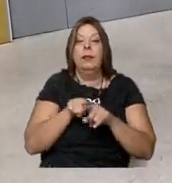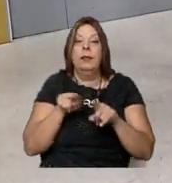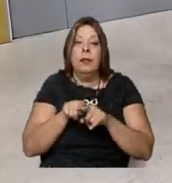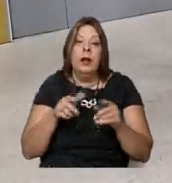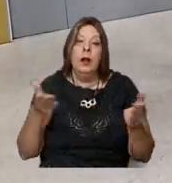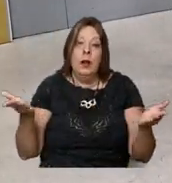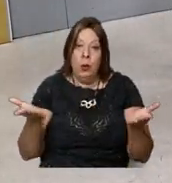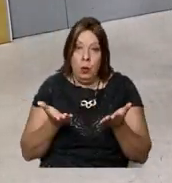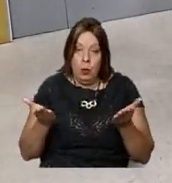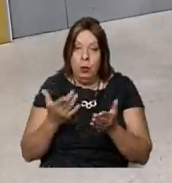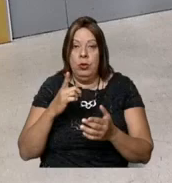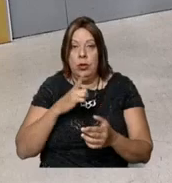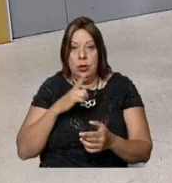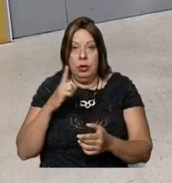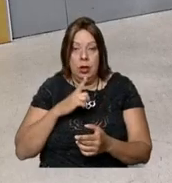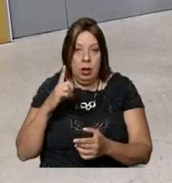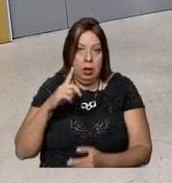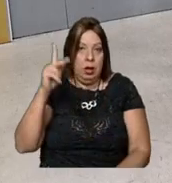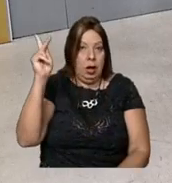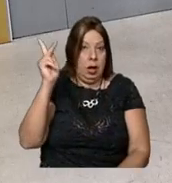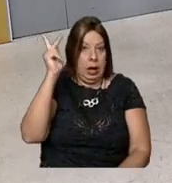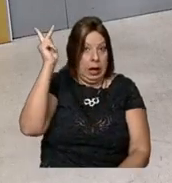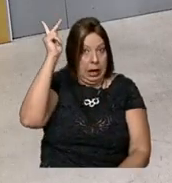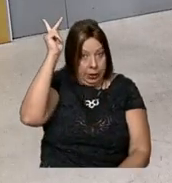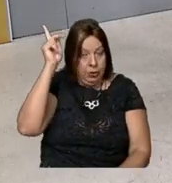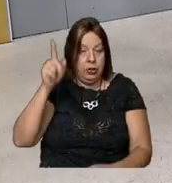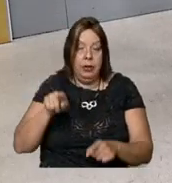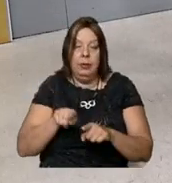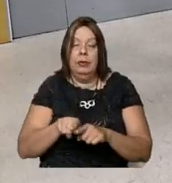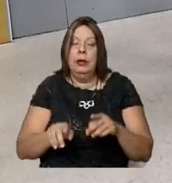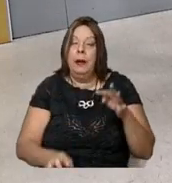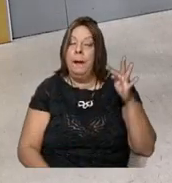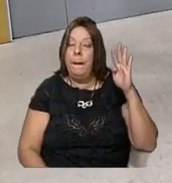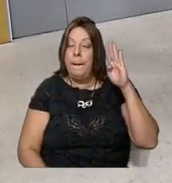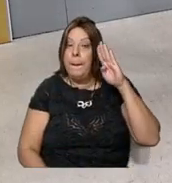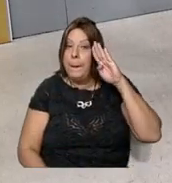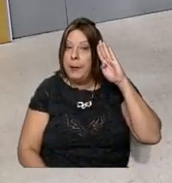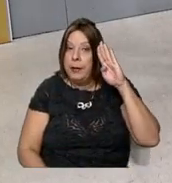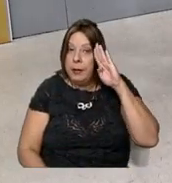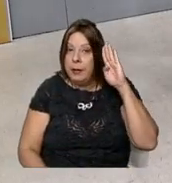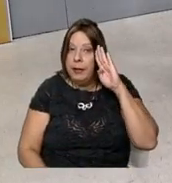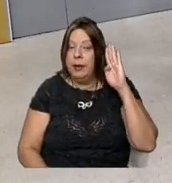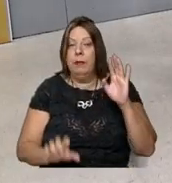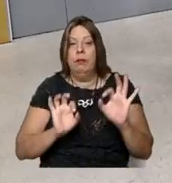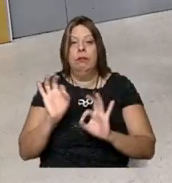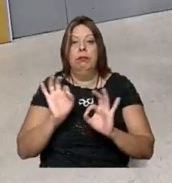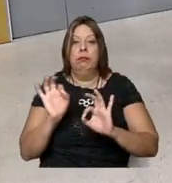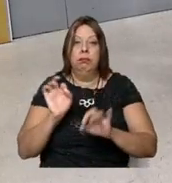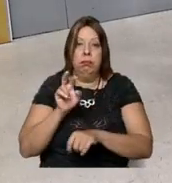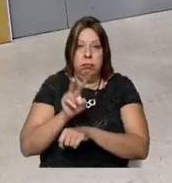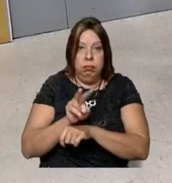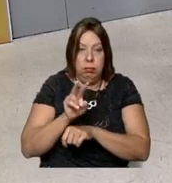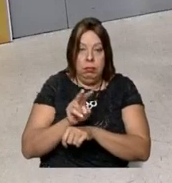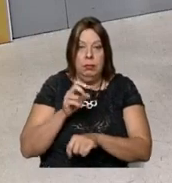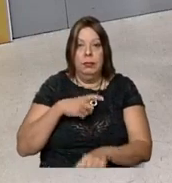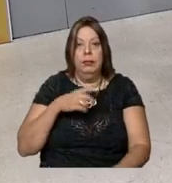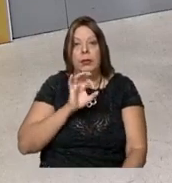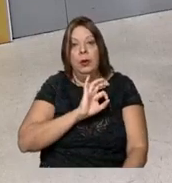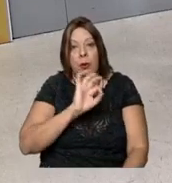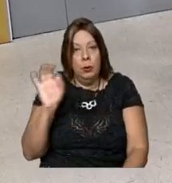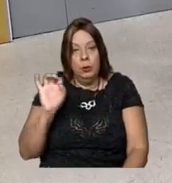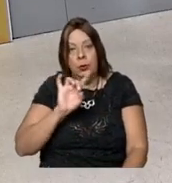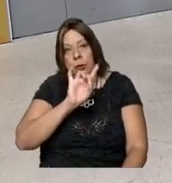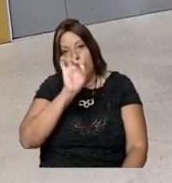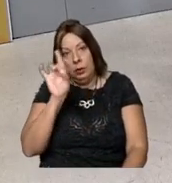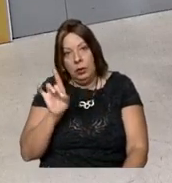da Bia Takahashi e da Kátia Rezende, que daqui a pouco comanda o nosso Globo. Ótimo dia também para a nossa intérprete de Libras, minha